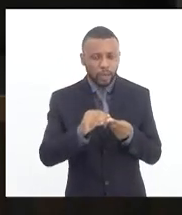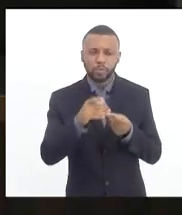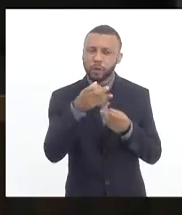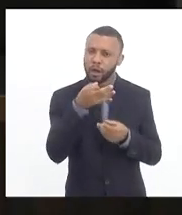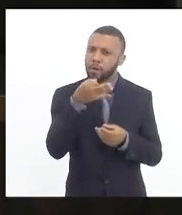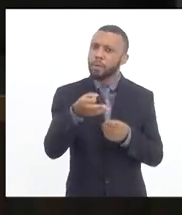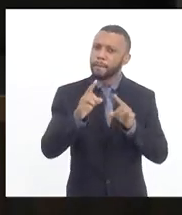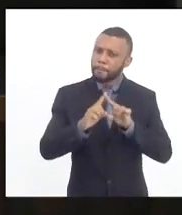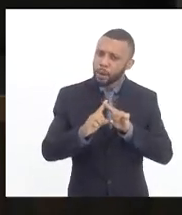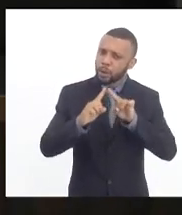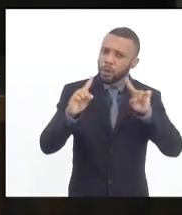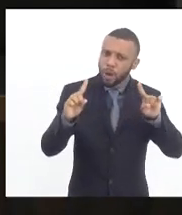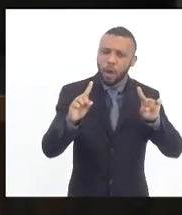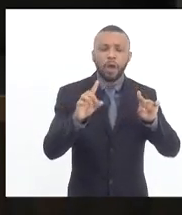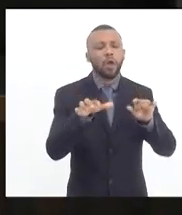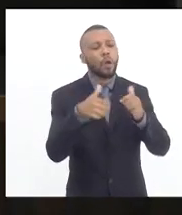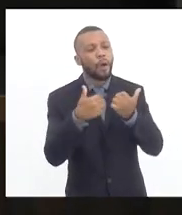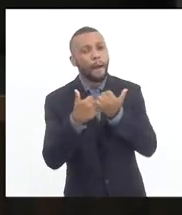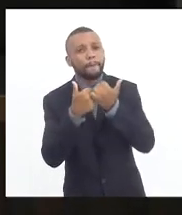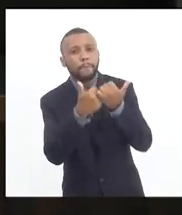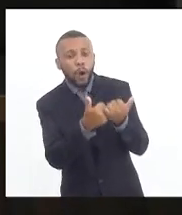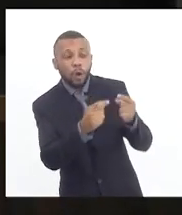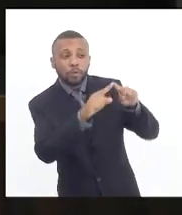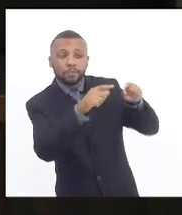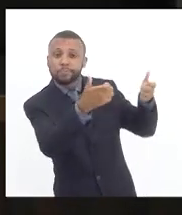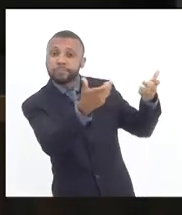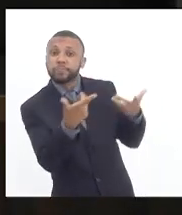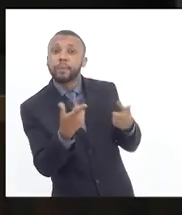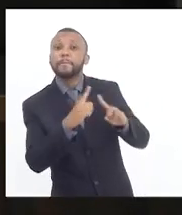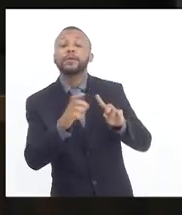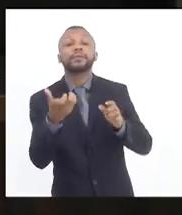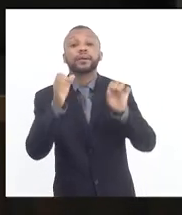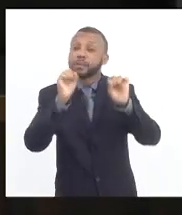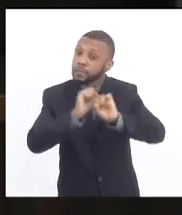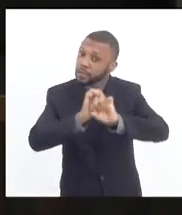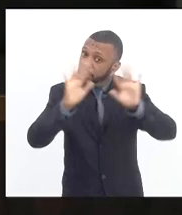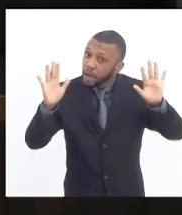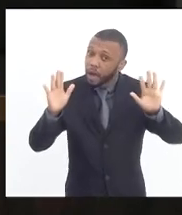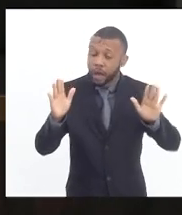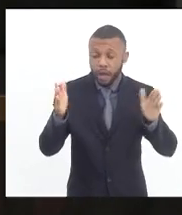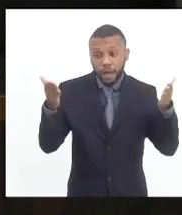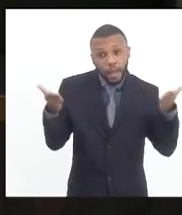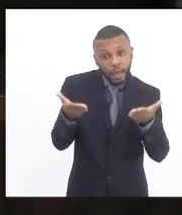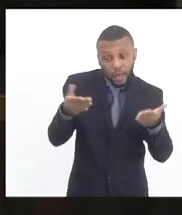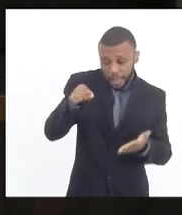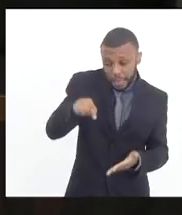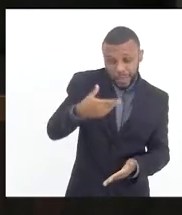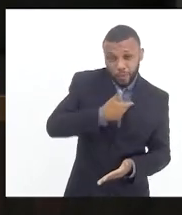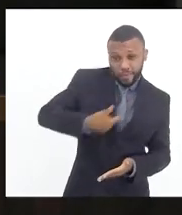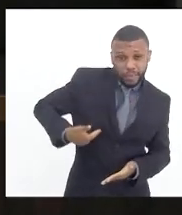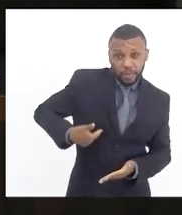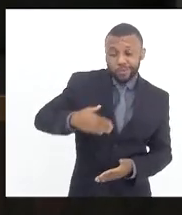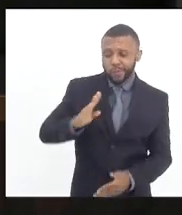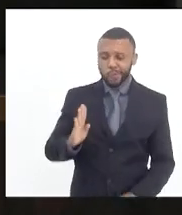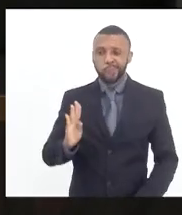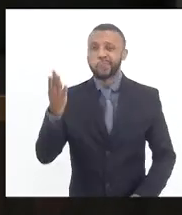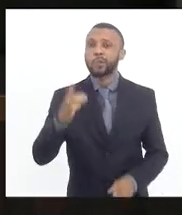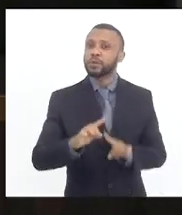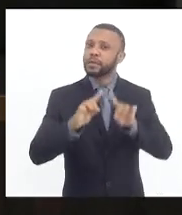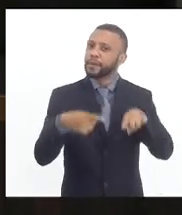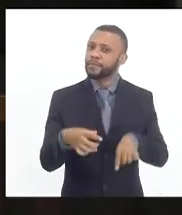solicitou que diz o meu o servidor mas eu quero deixar claro este governo não traiu o servidor